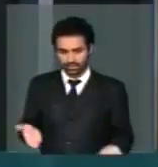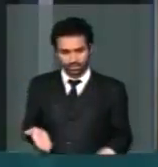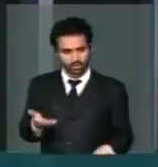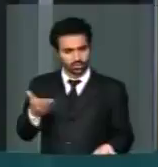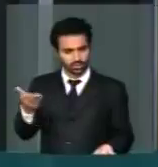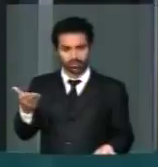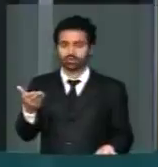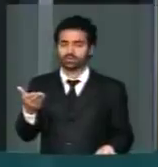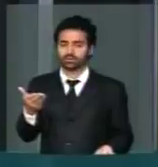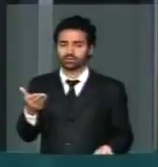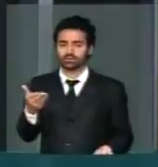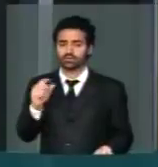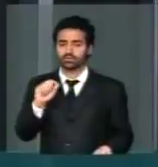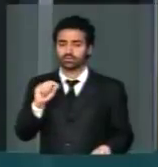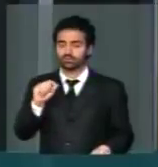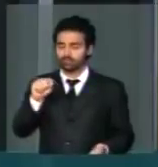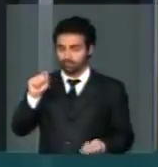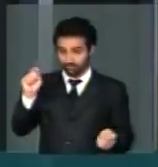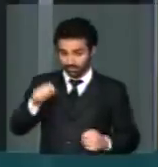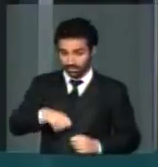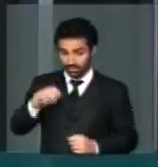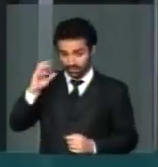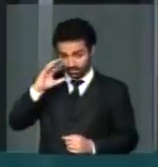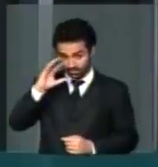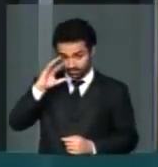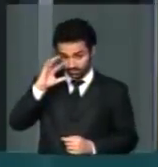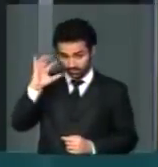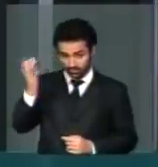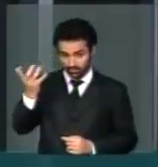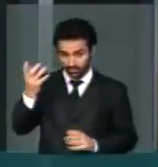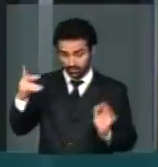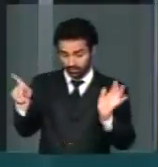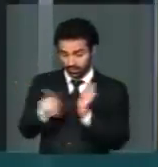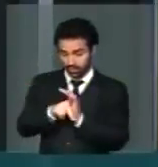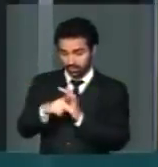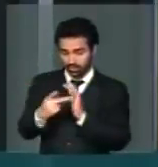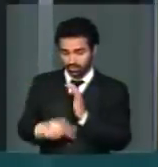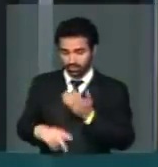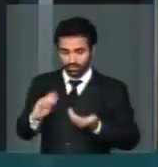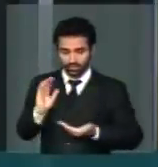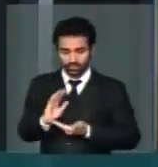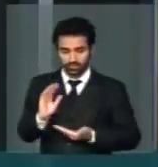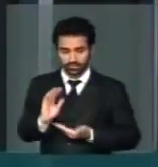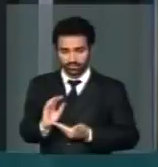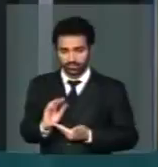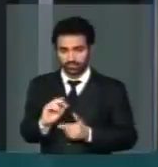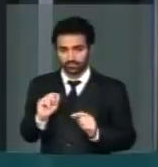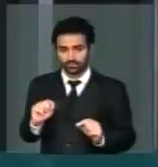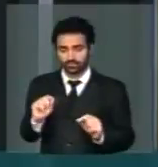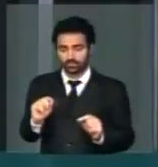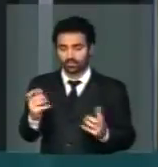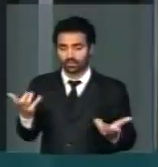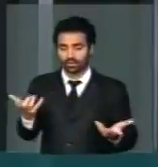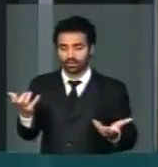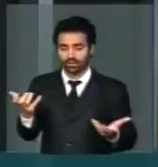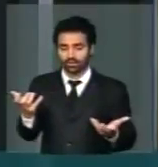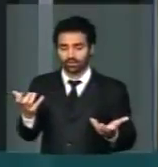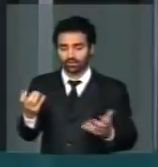desmentida, como uma das soluções elencadas pela própria casa é a